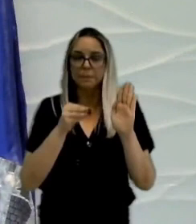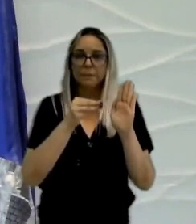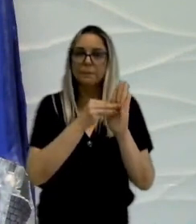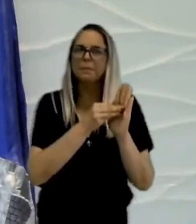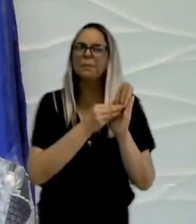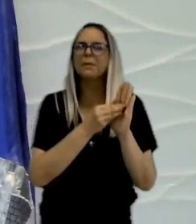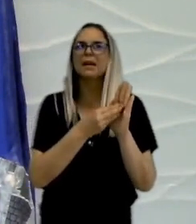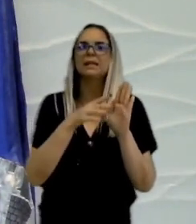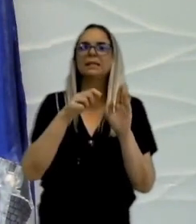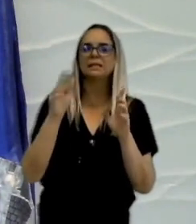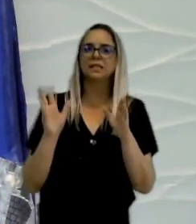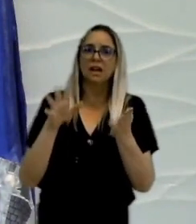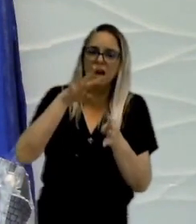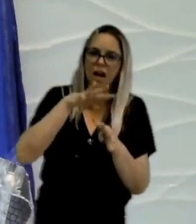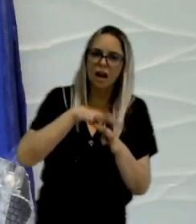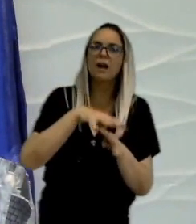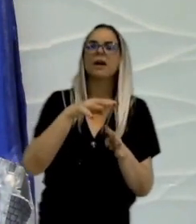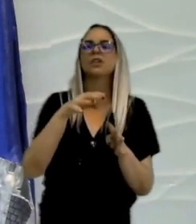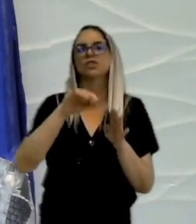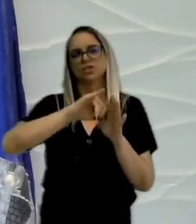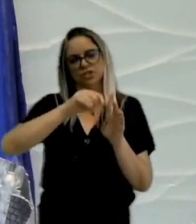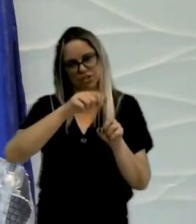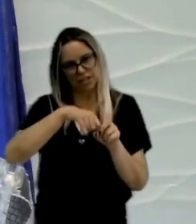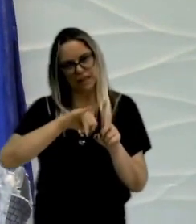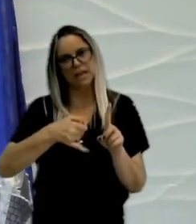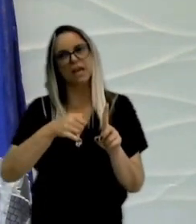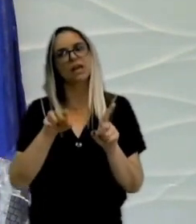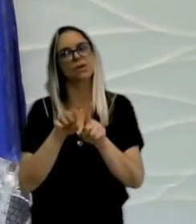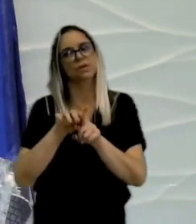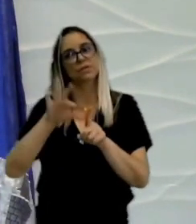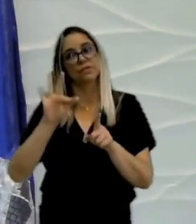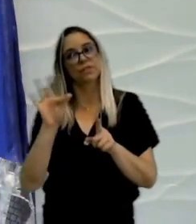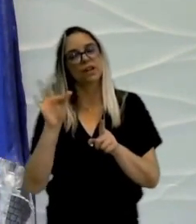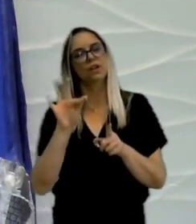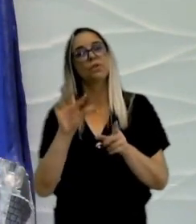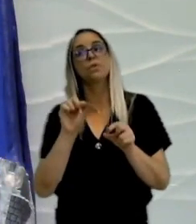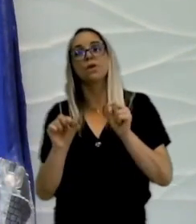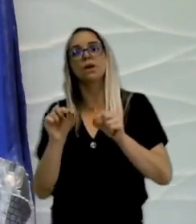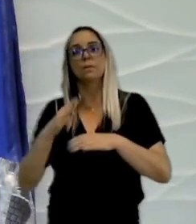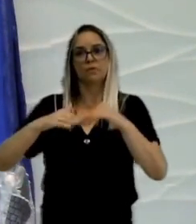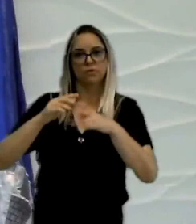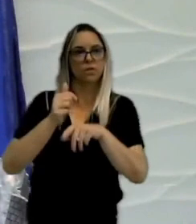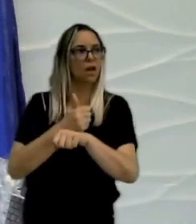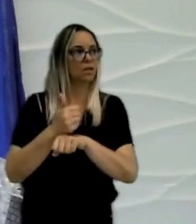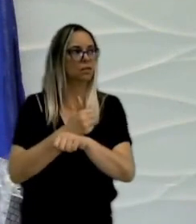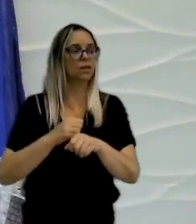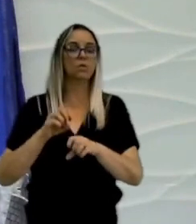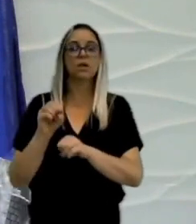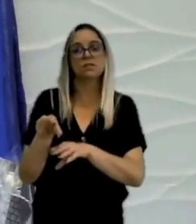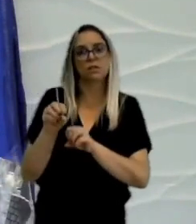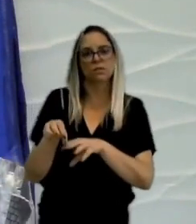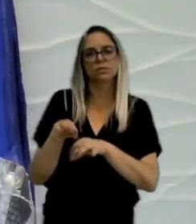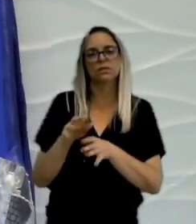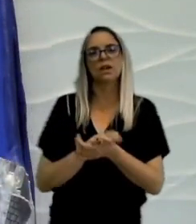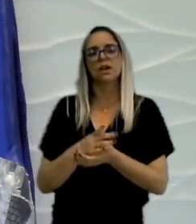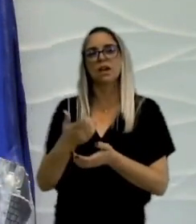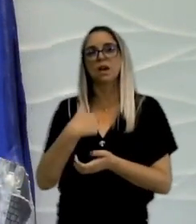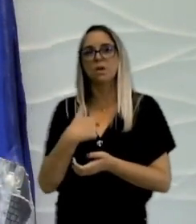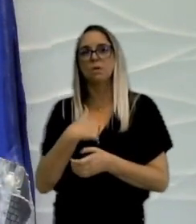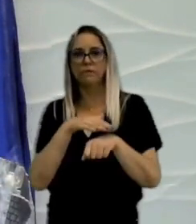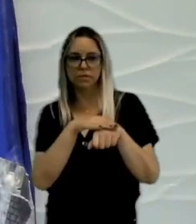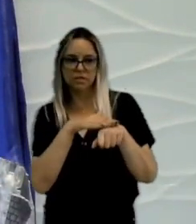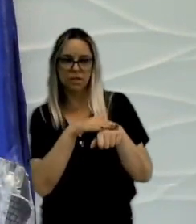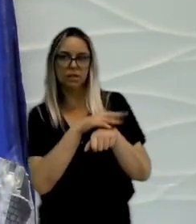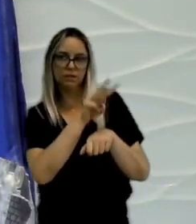de janeiro e fevereiro para ter acesso aos retroativos profissionais da educação? Uma delas, que eu conversei com o doutor